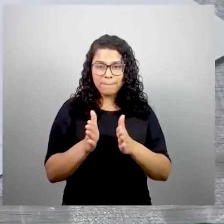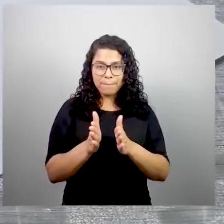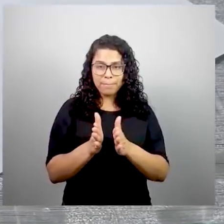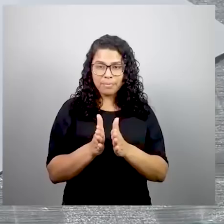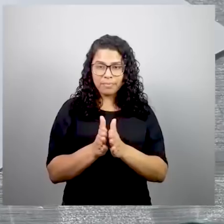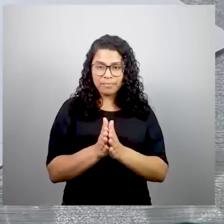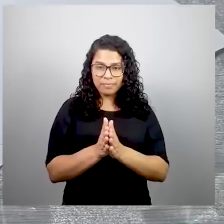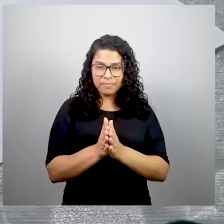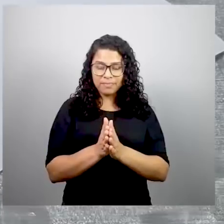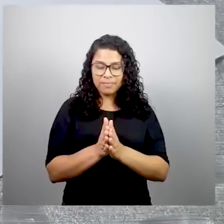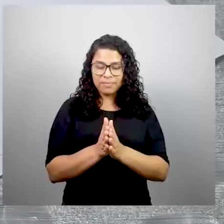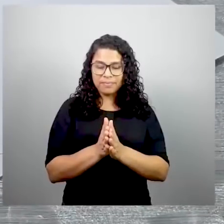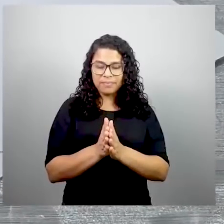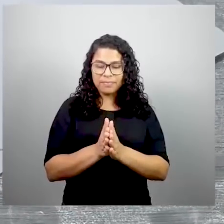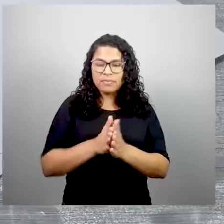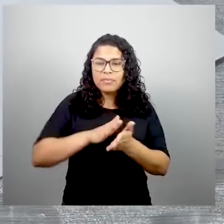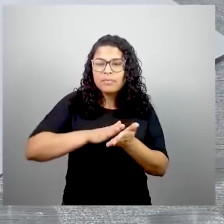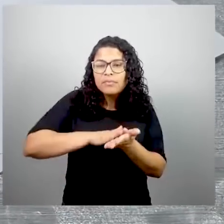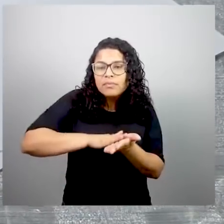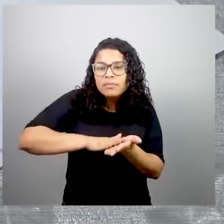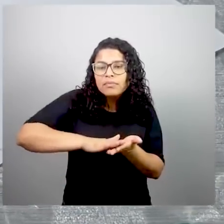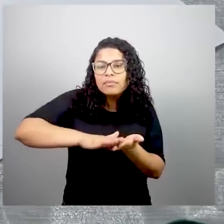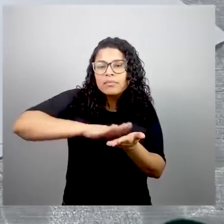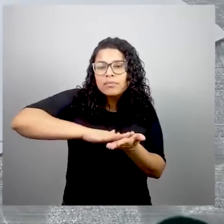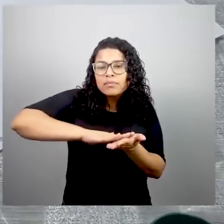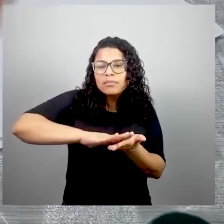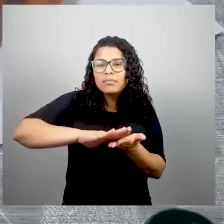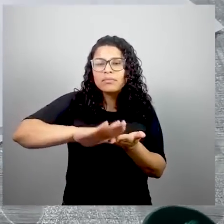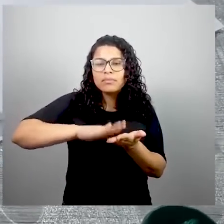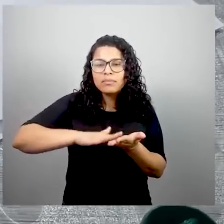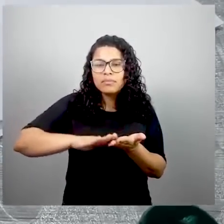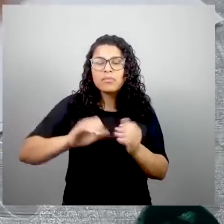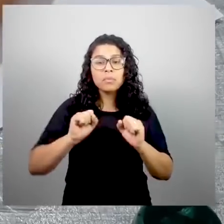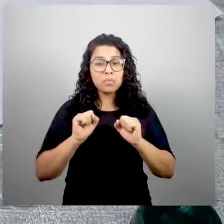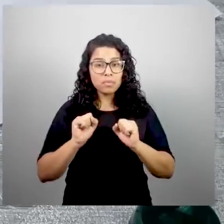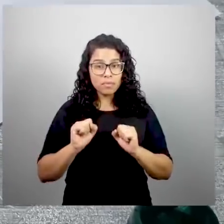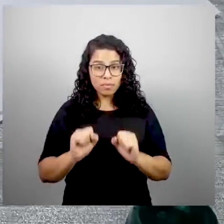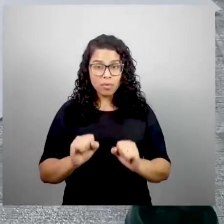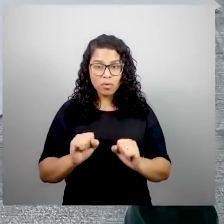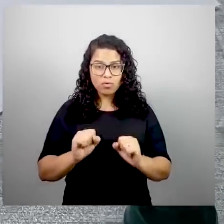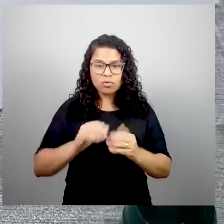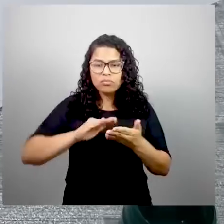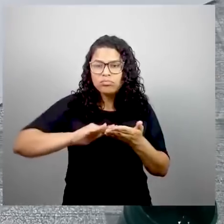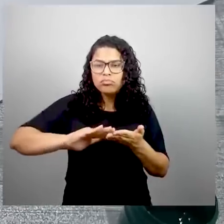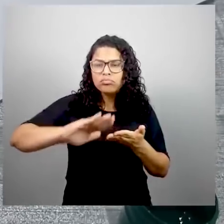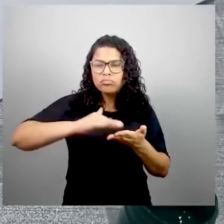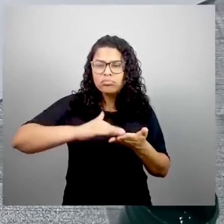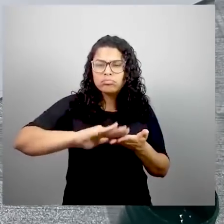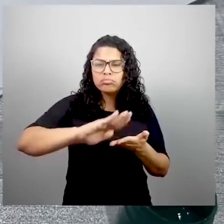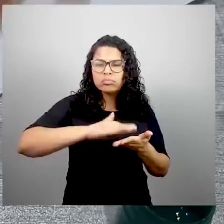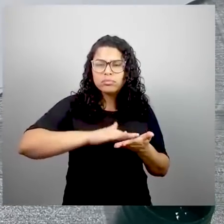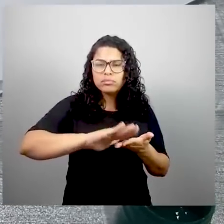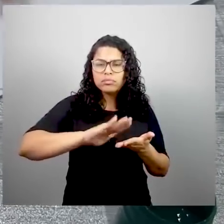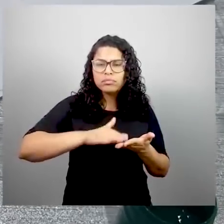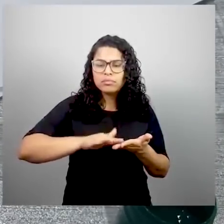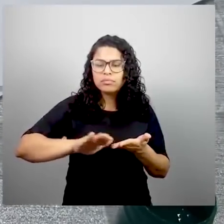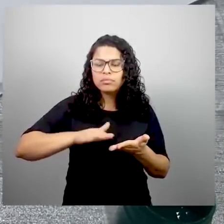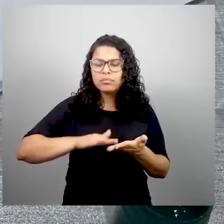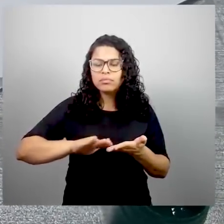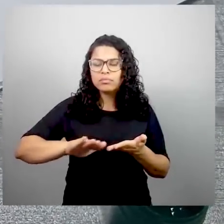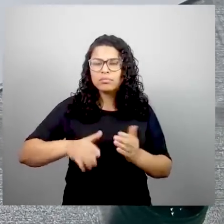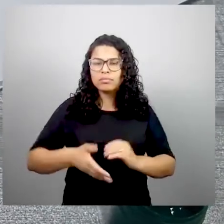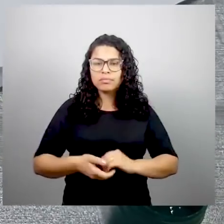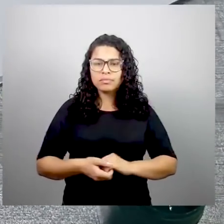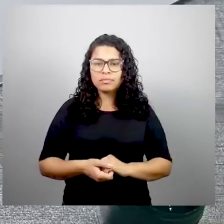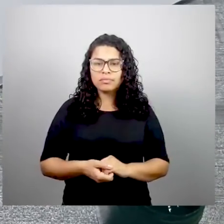Dobra e passa a mão. Ó, passa a mão, olha, espalhando a tinta. Ó, enquanto você